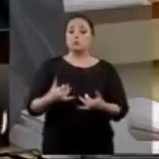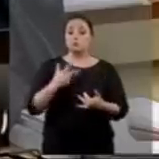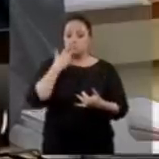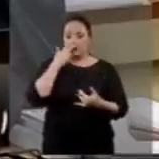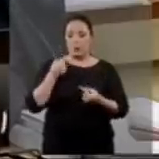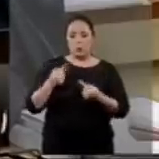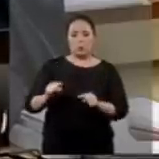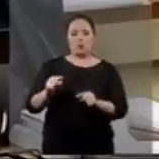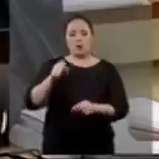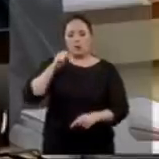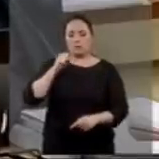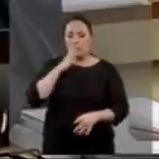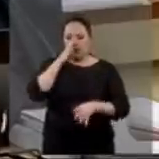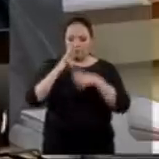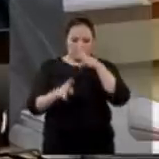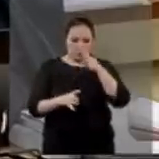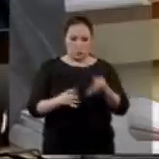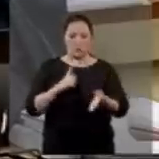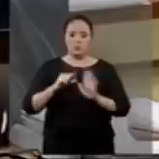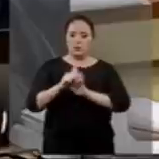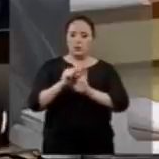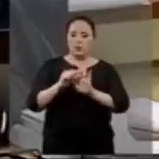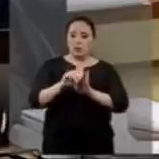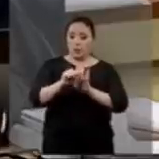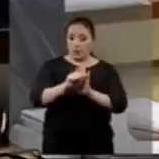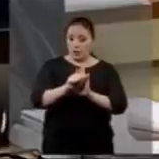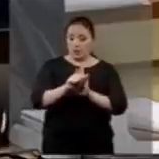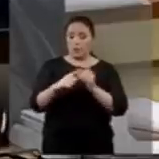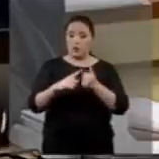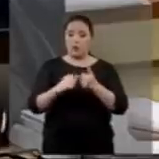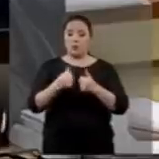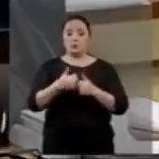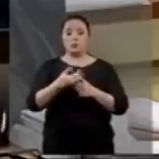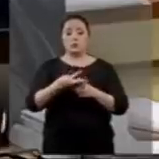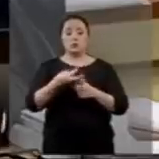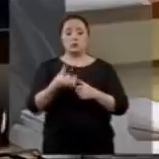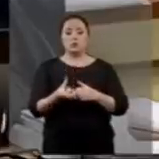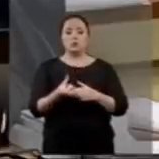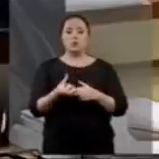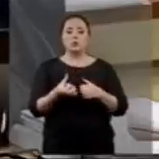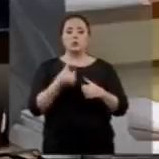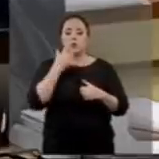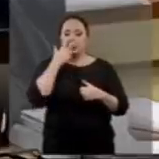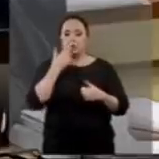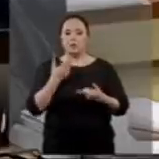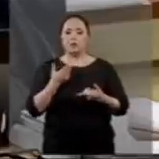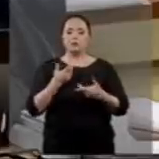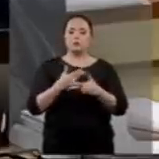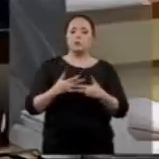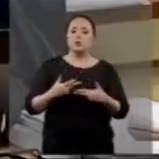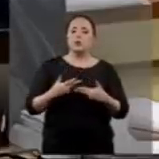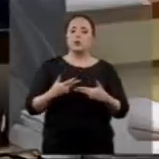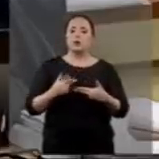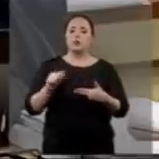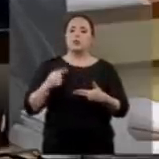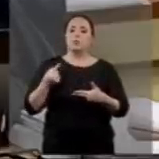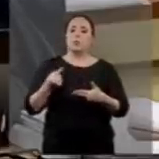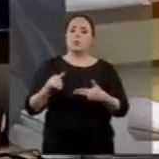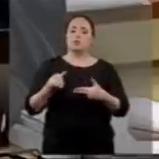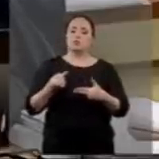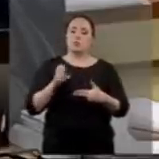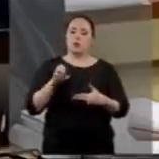esses abusos. E qual era a linha? A linha A. O artigo 146 passou a se dispor depois da Emenda